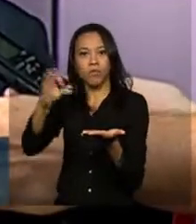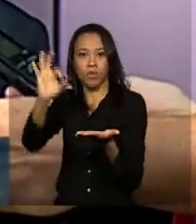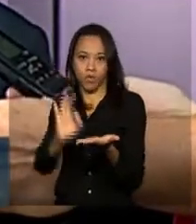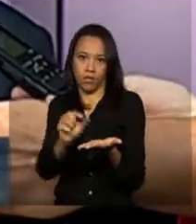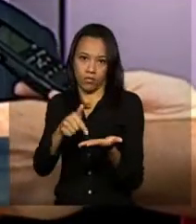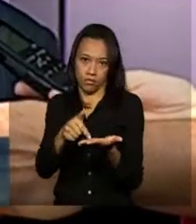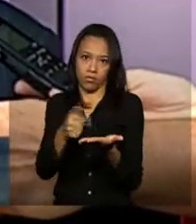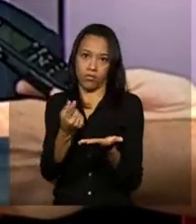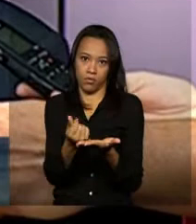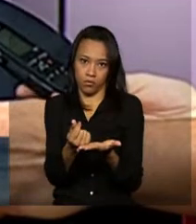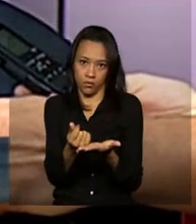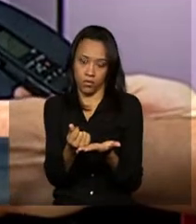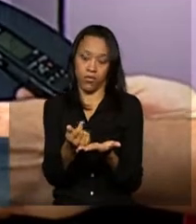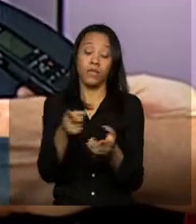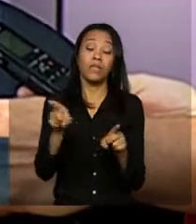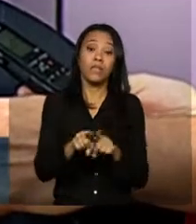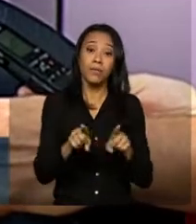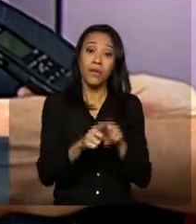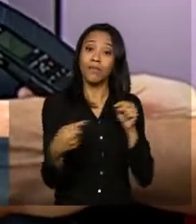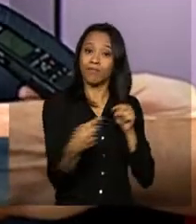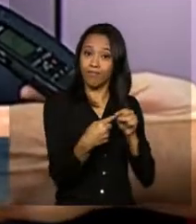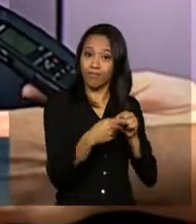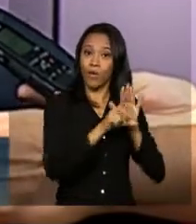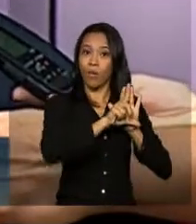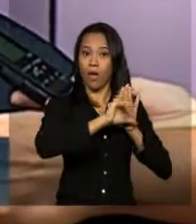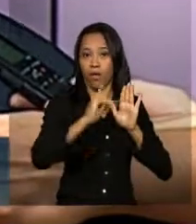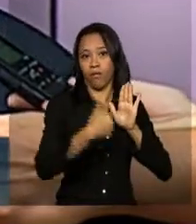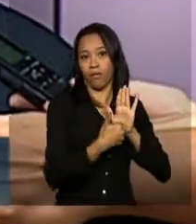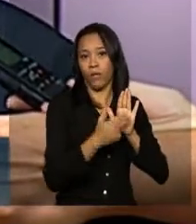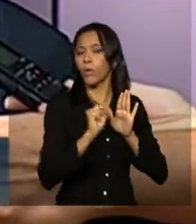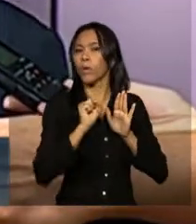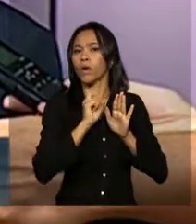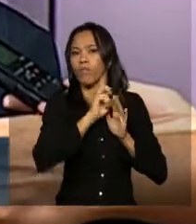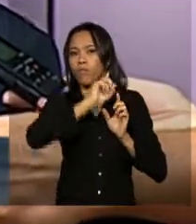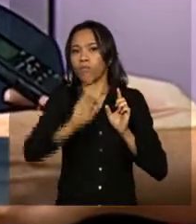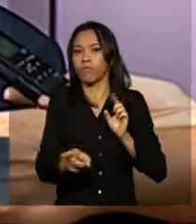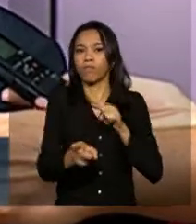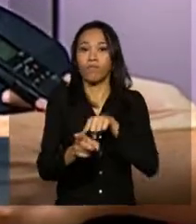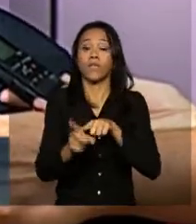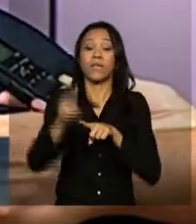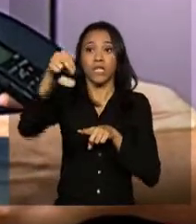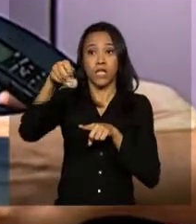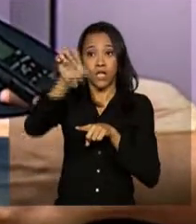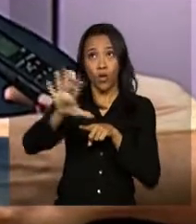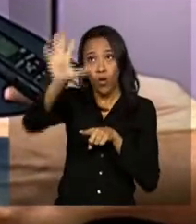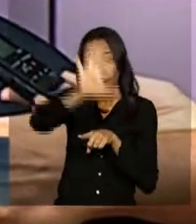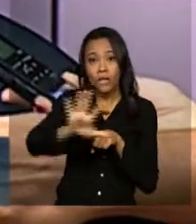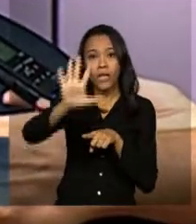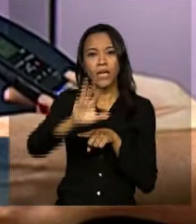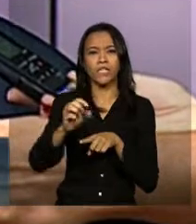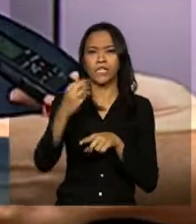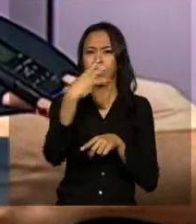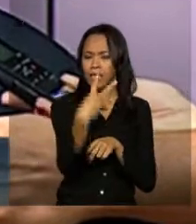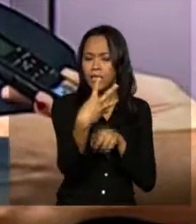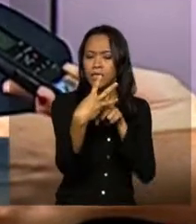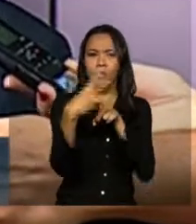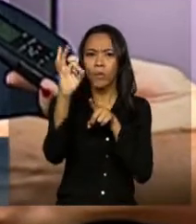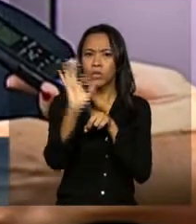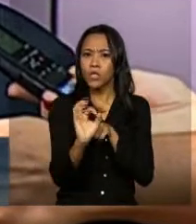E constitucionalmente também foi estabelecido que, para a região Nordeste, desses